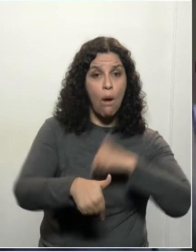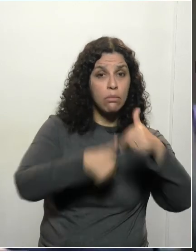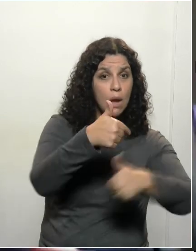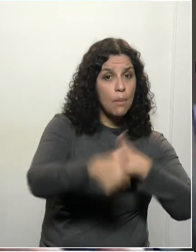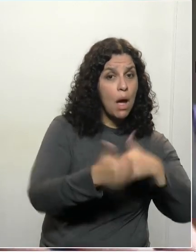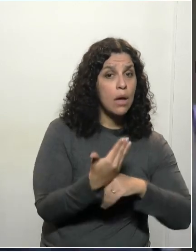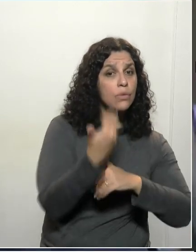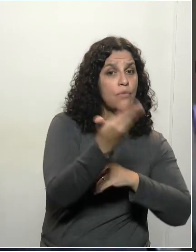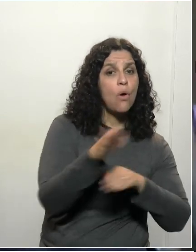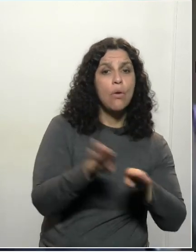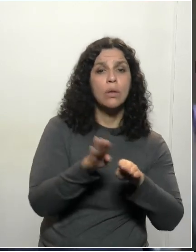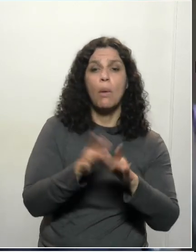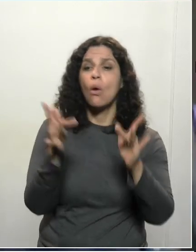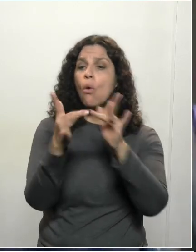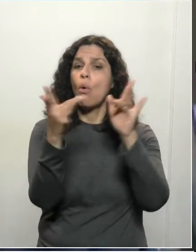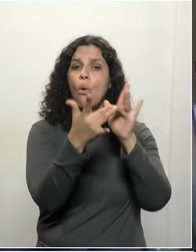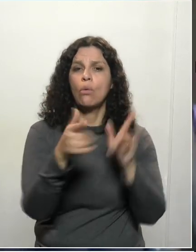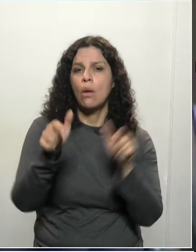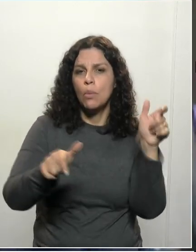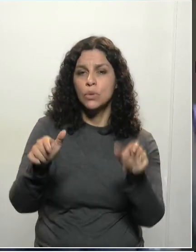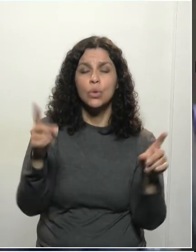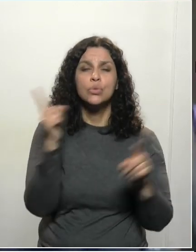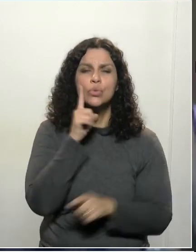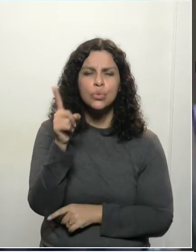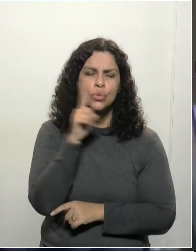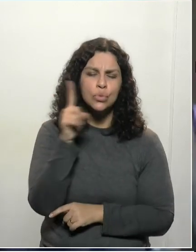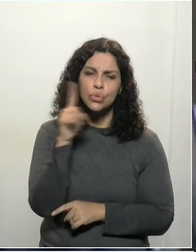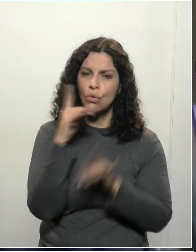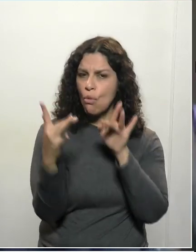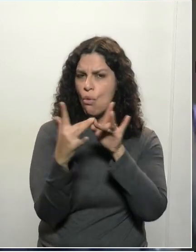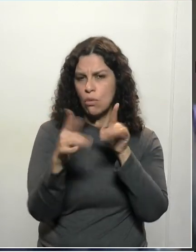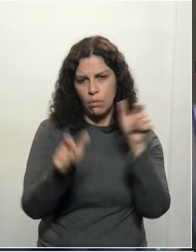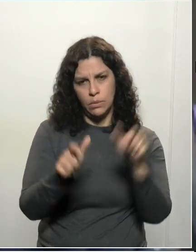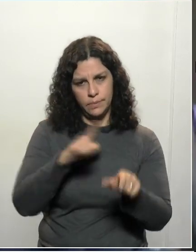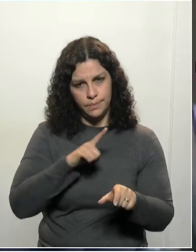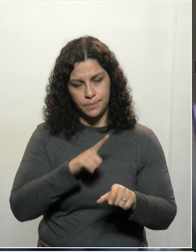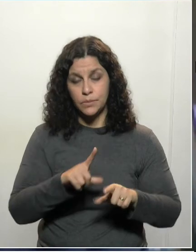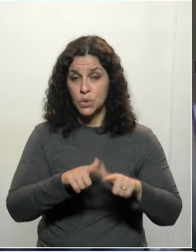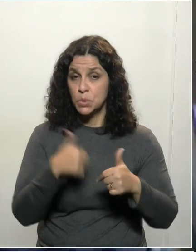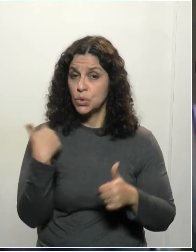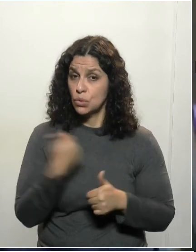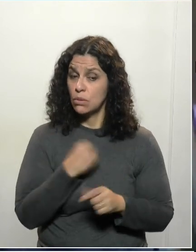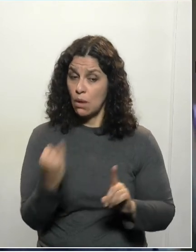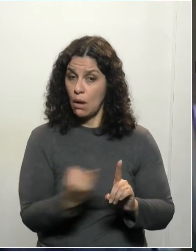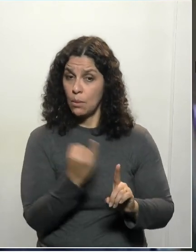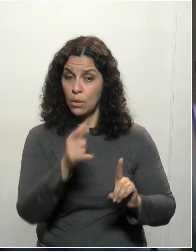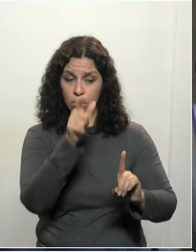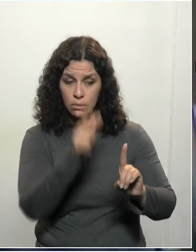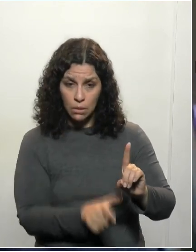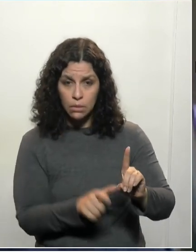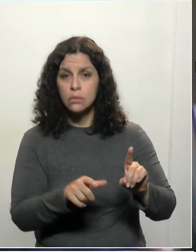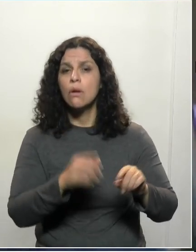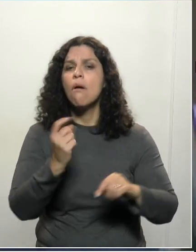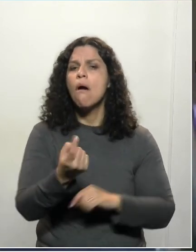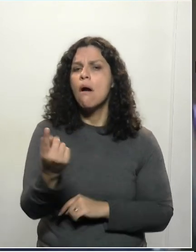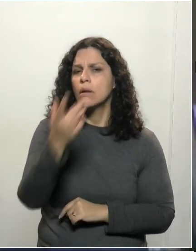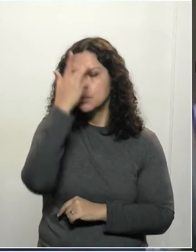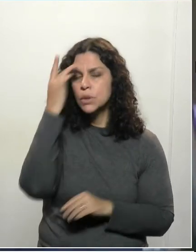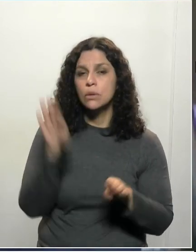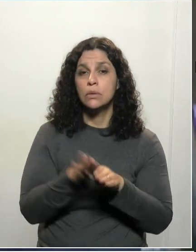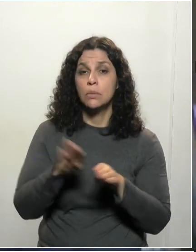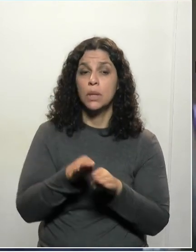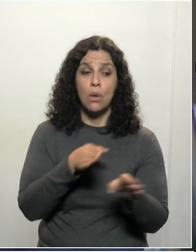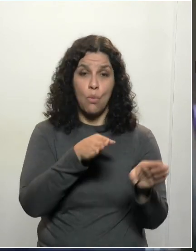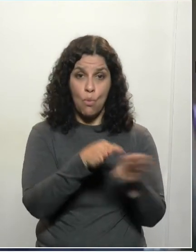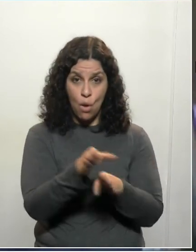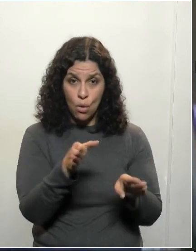campo, estão indo ter contato com pessoas todos os dias. Então, vamos dar importância a cada um deles, né? Eu até